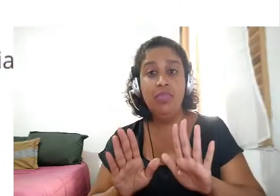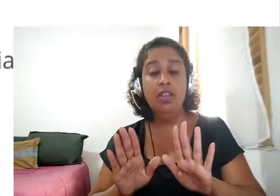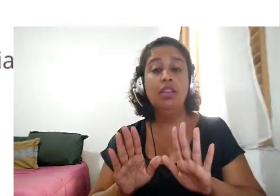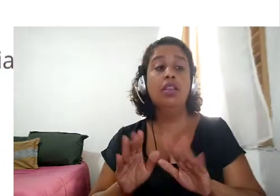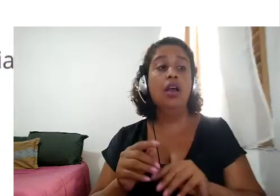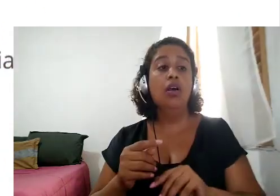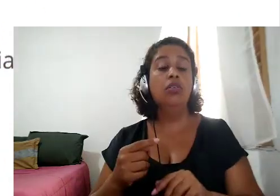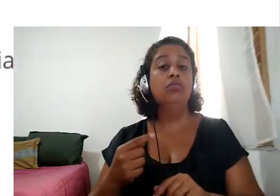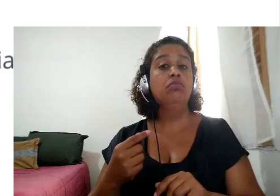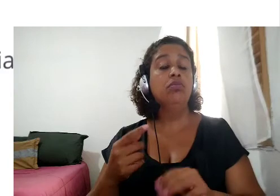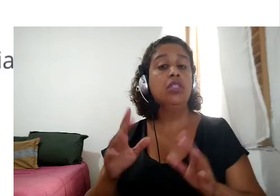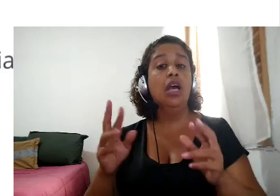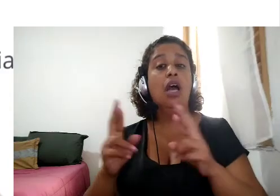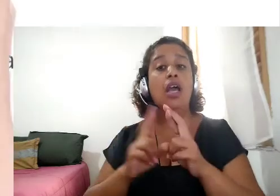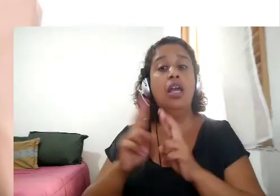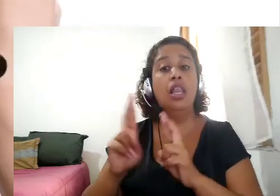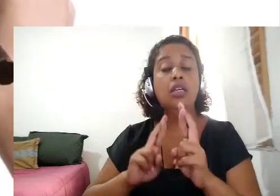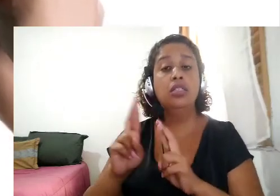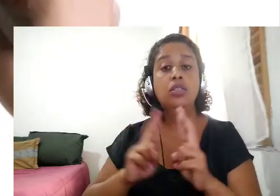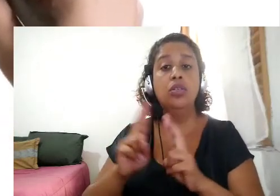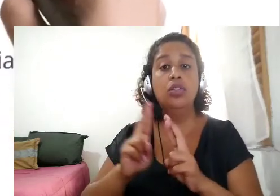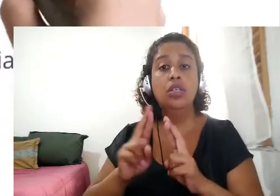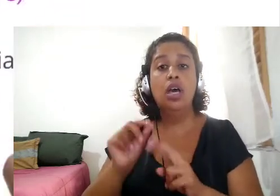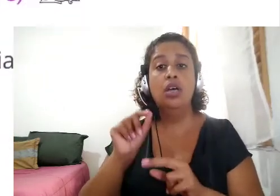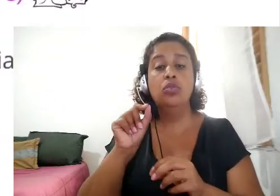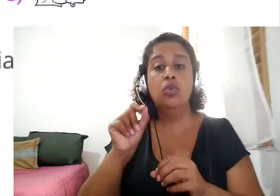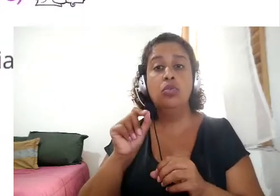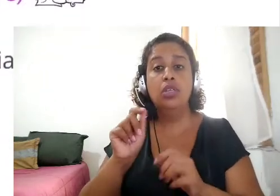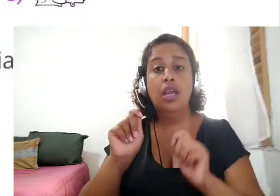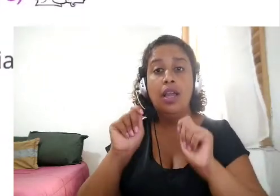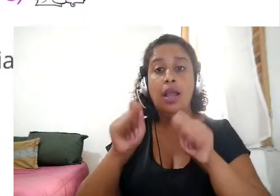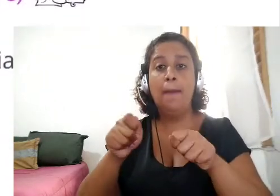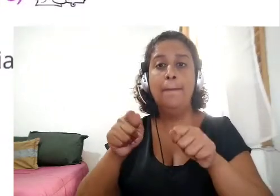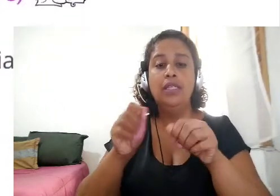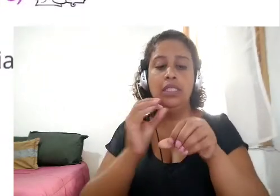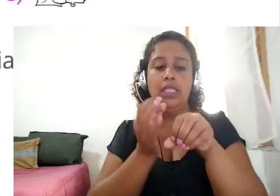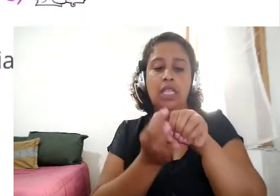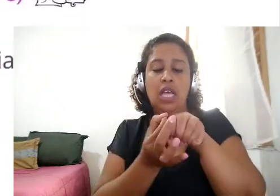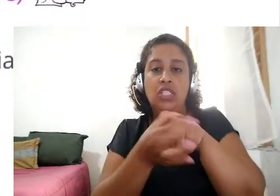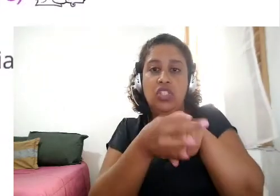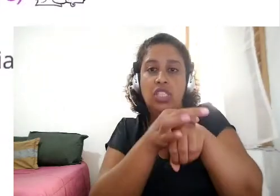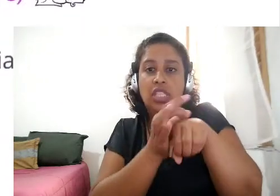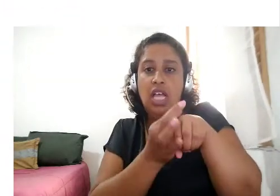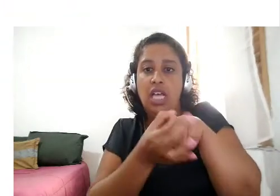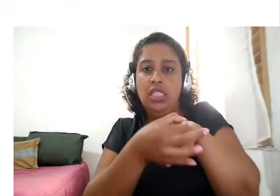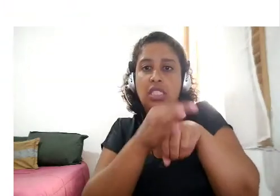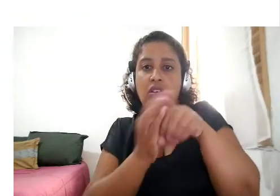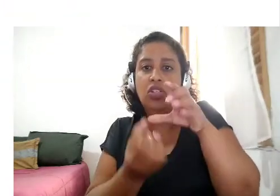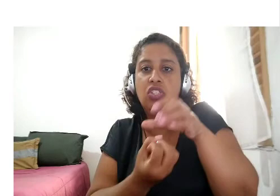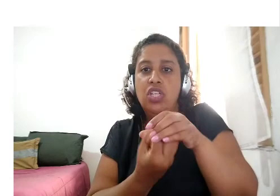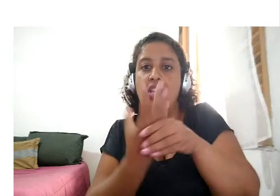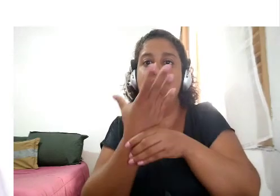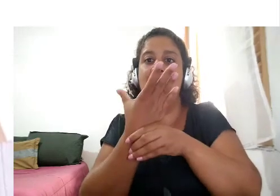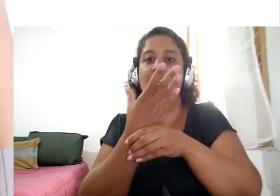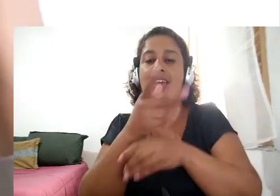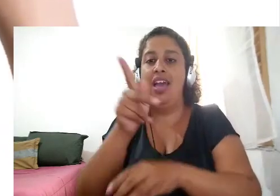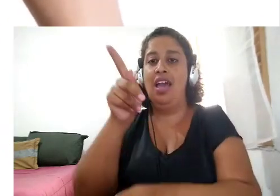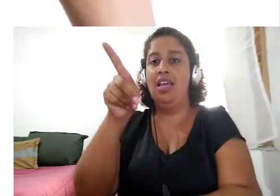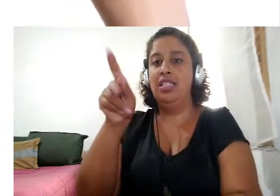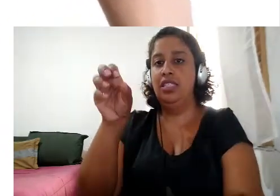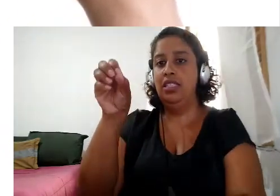excitatório, também chamado de PEPs, e o inibitório, também chamado de PIPs. Para entender um pouco melhor